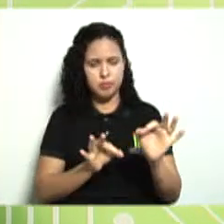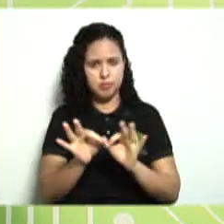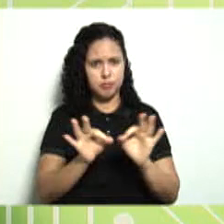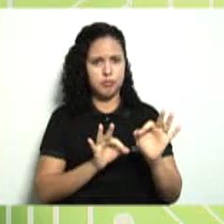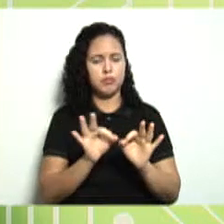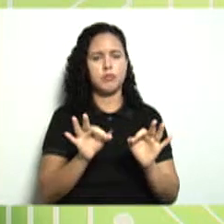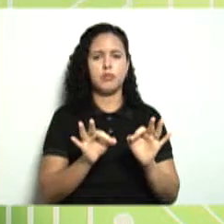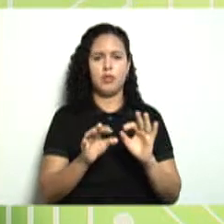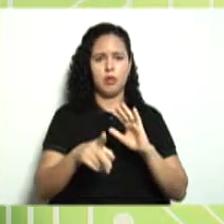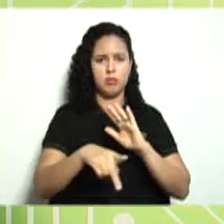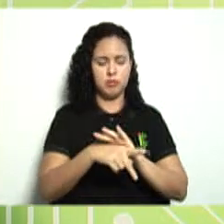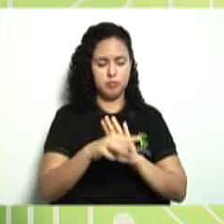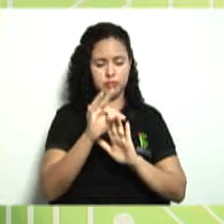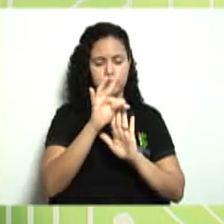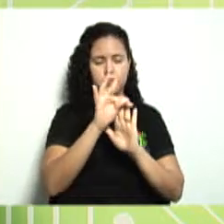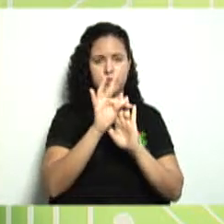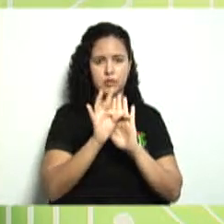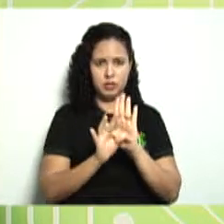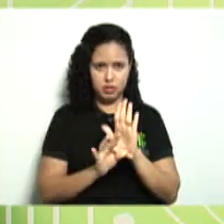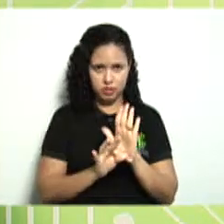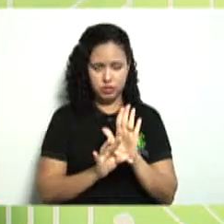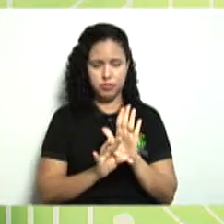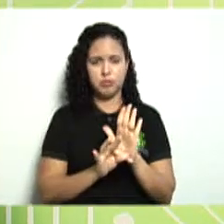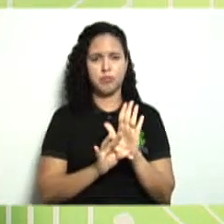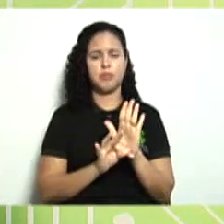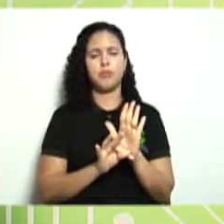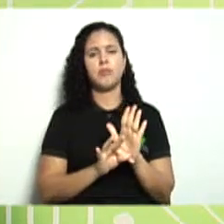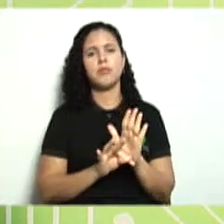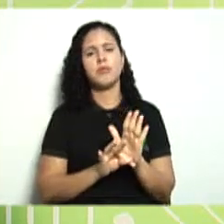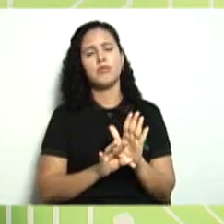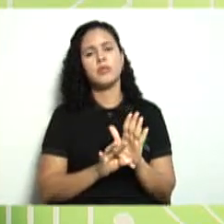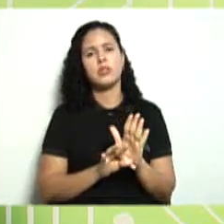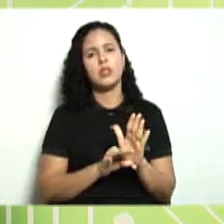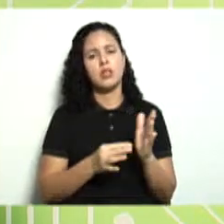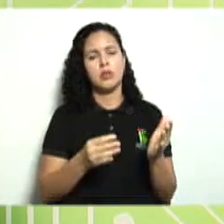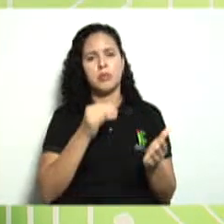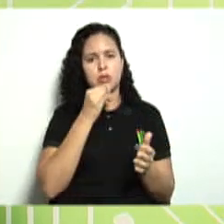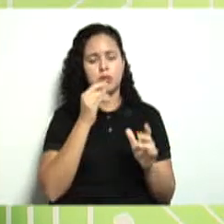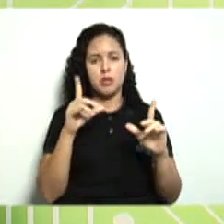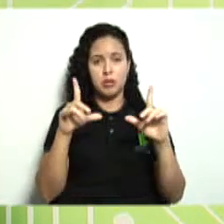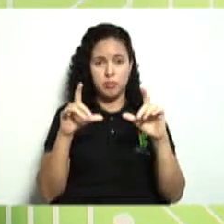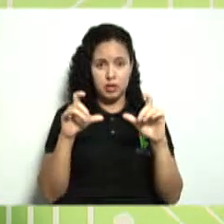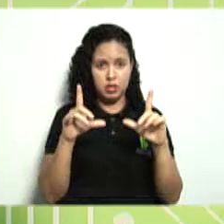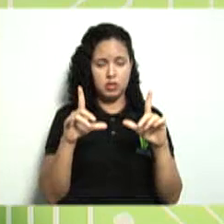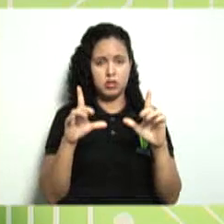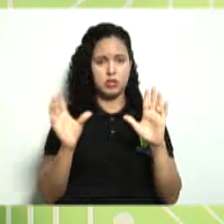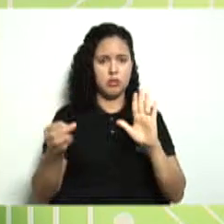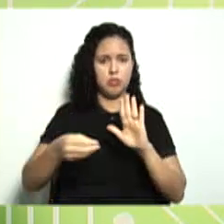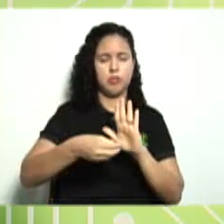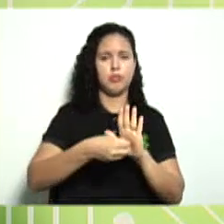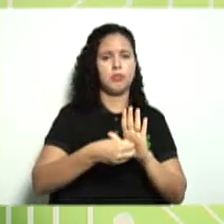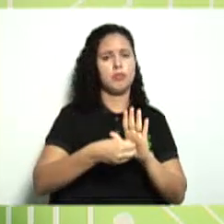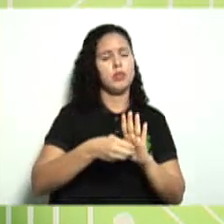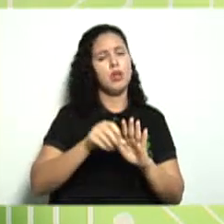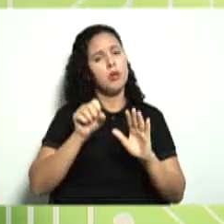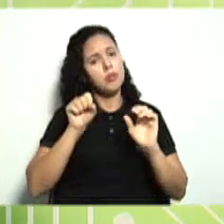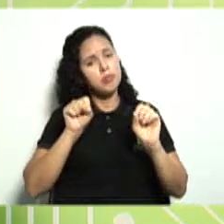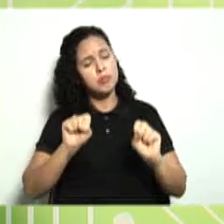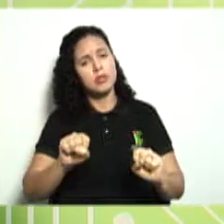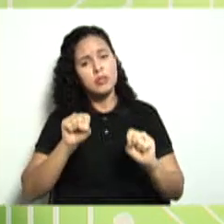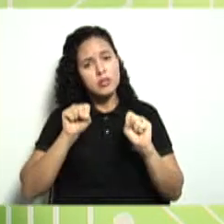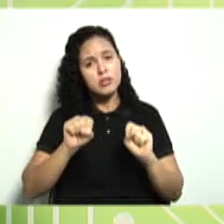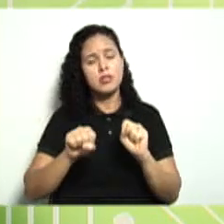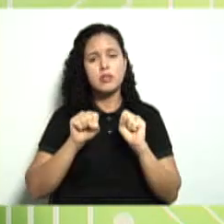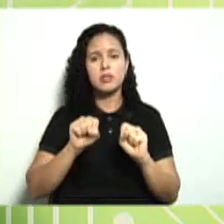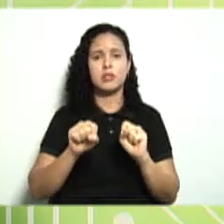efeitos, enfim, relacionado a texto. Você vai editar uma imagem aqui no Word? Pode até fazer